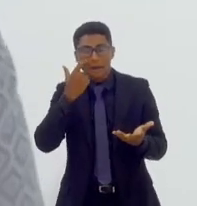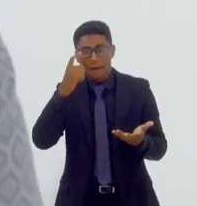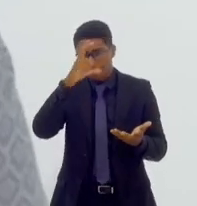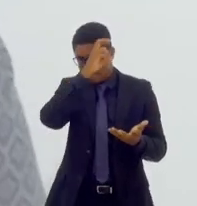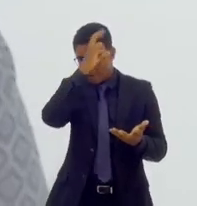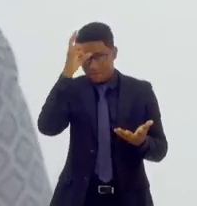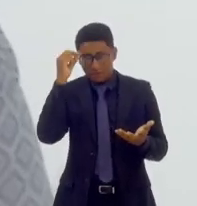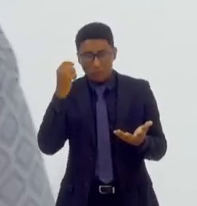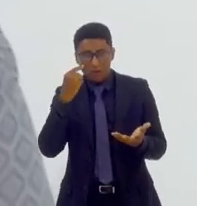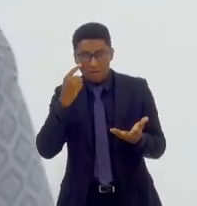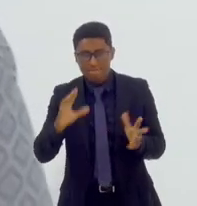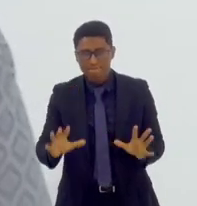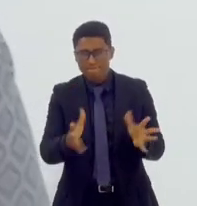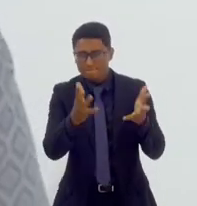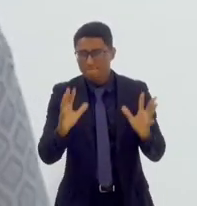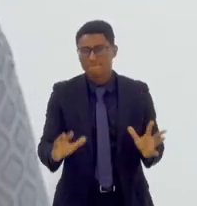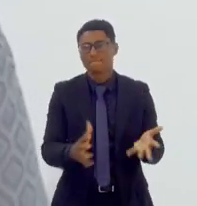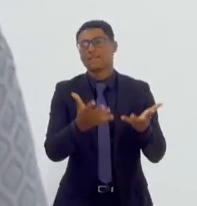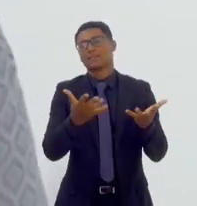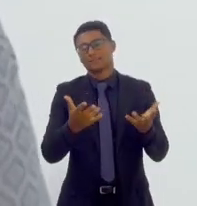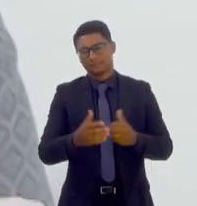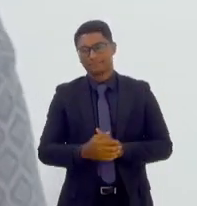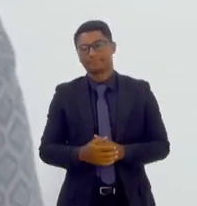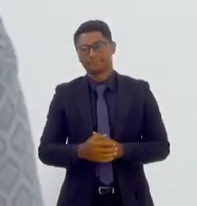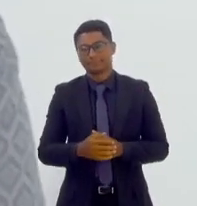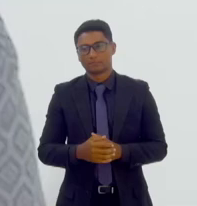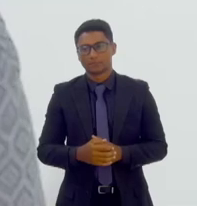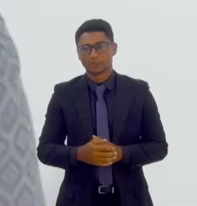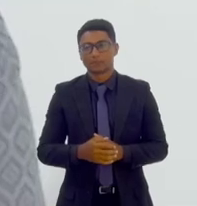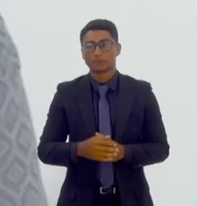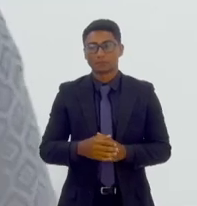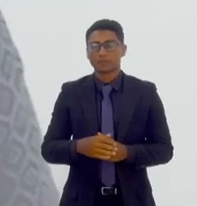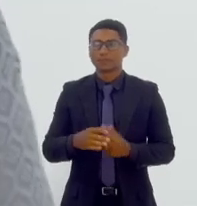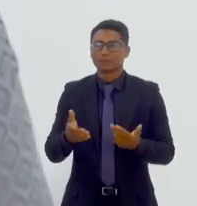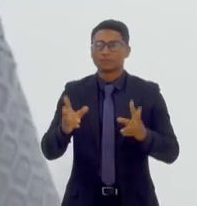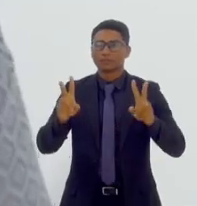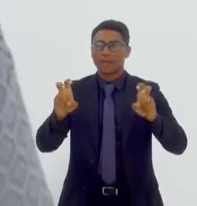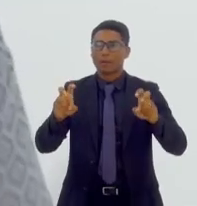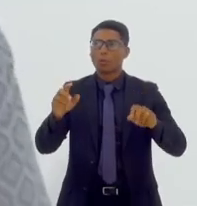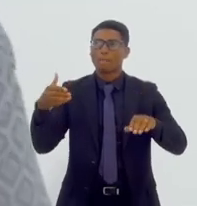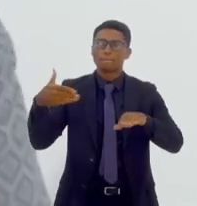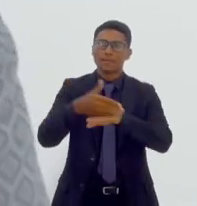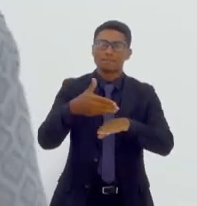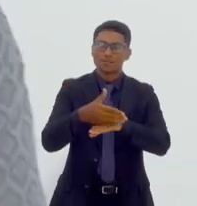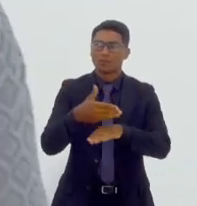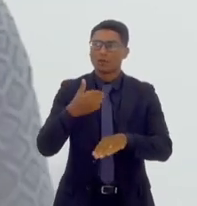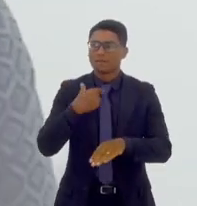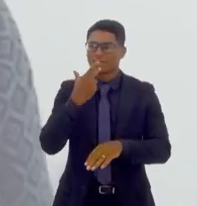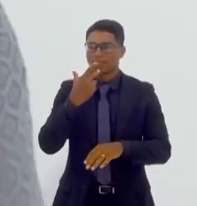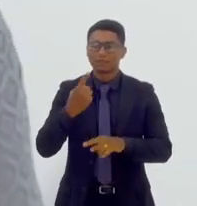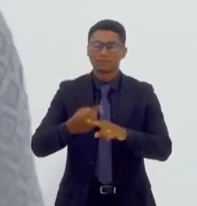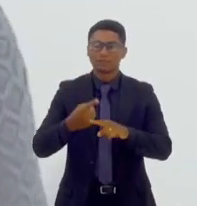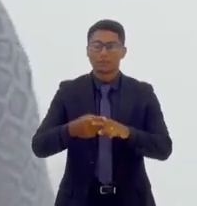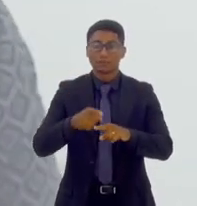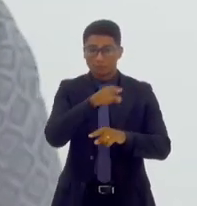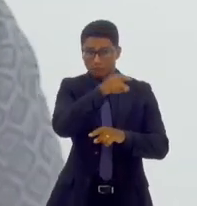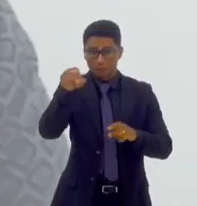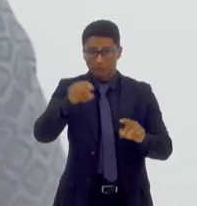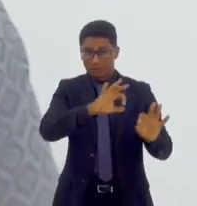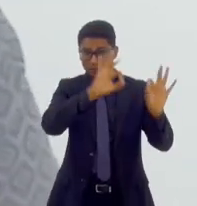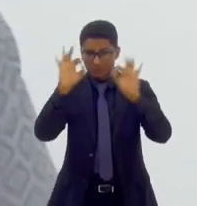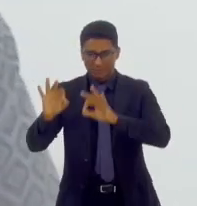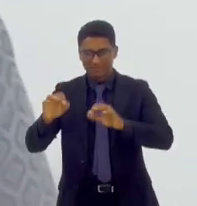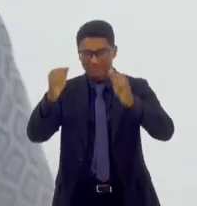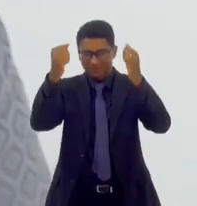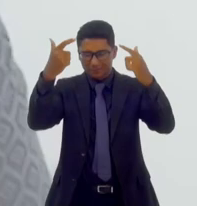junto à prefeitura algo nesse sentido. Falando sobre a participação, eu puxei esse assunto, né, e por isso é tão importante aqui explicar para